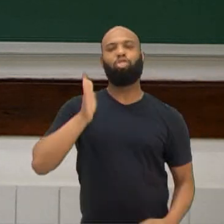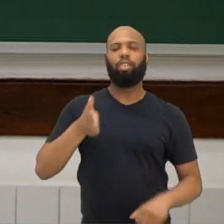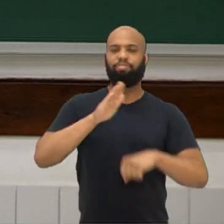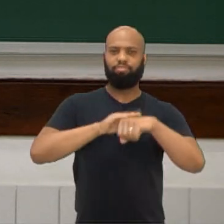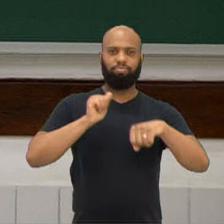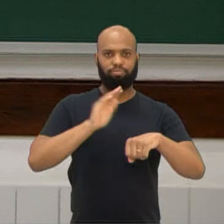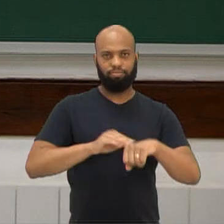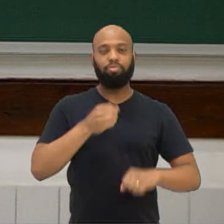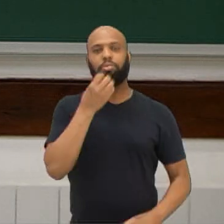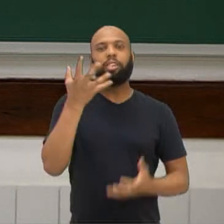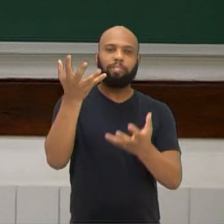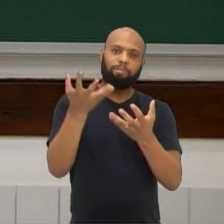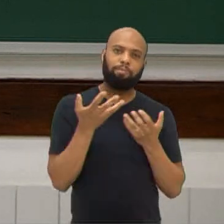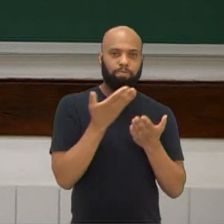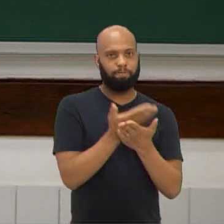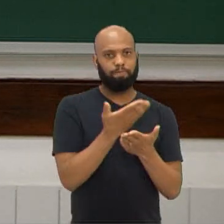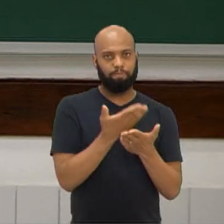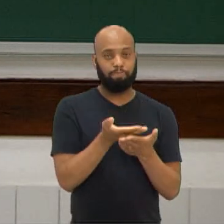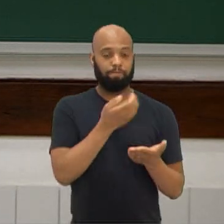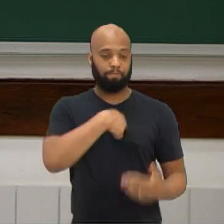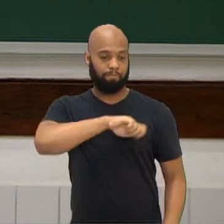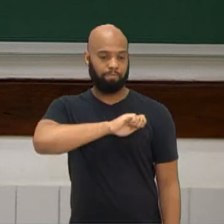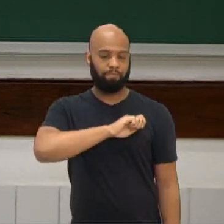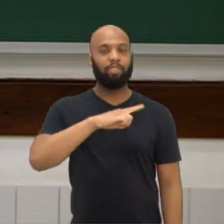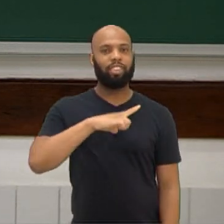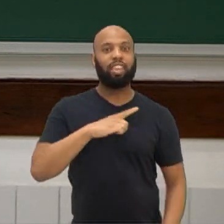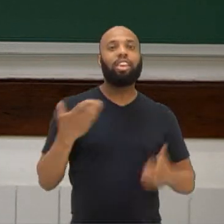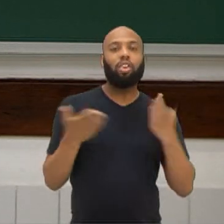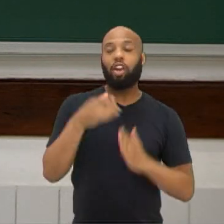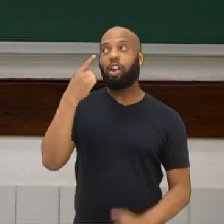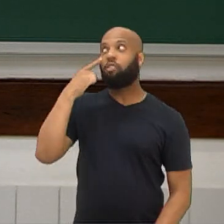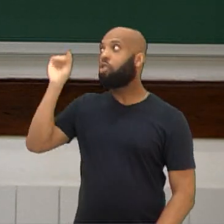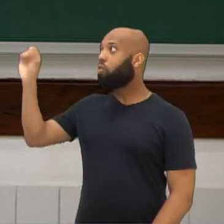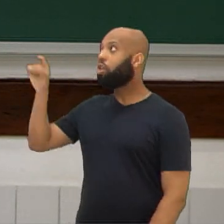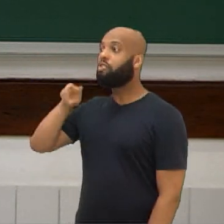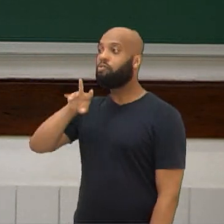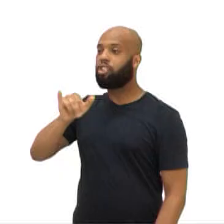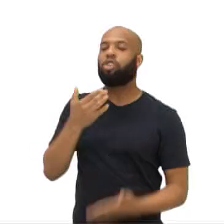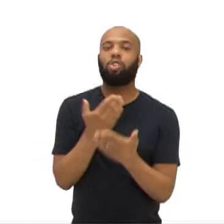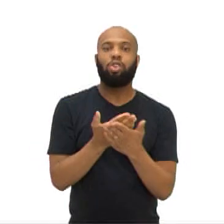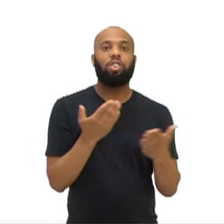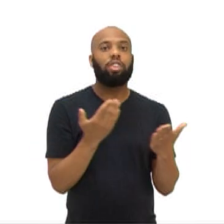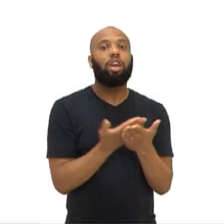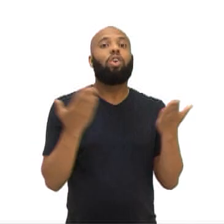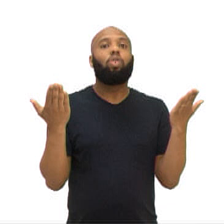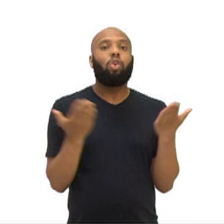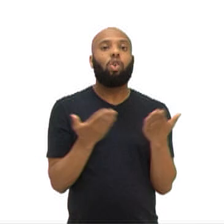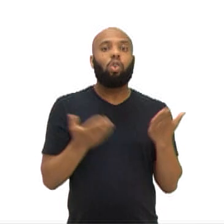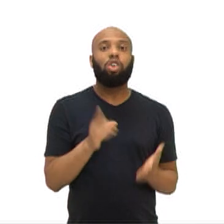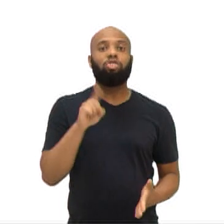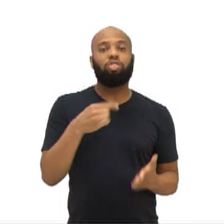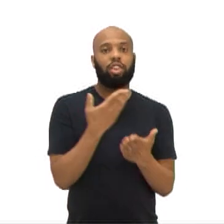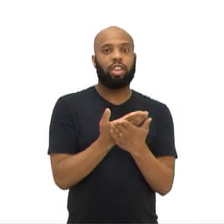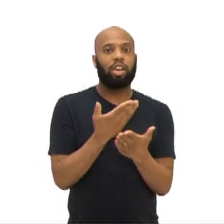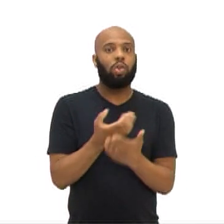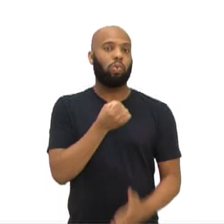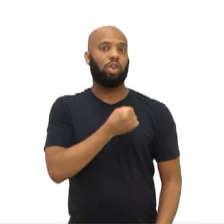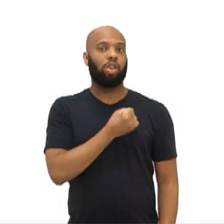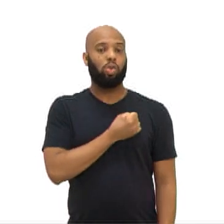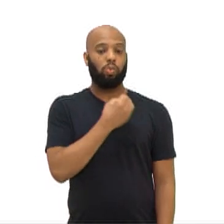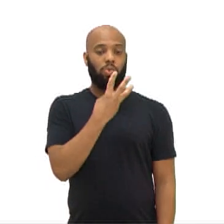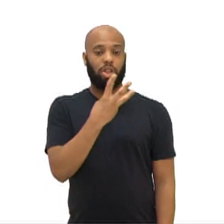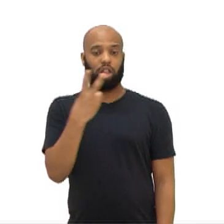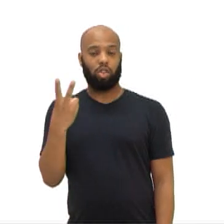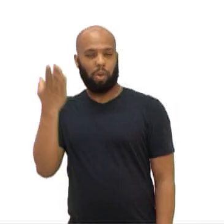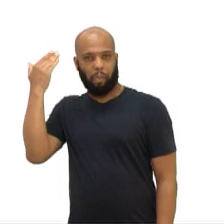Então, bem-vindos a nossa classe de espanhol. A ver o que temos aí. Em la clase de número 32, trabajamos